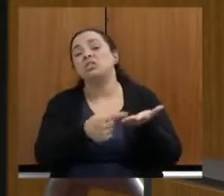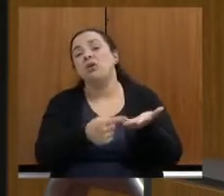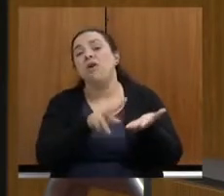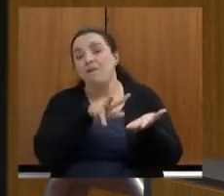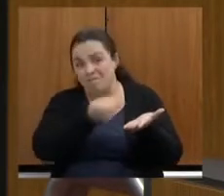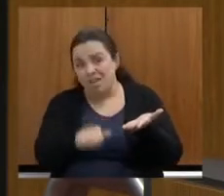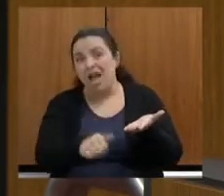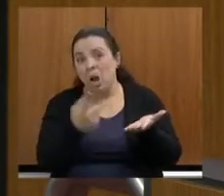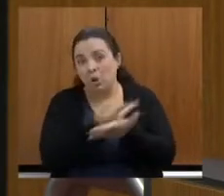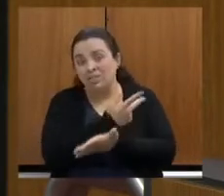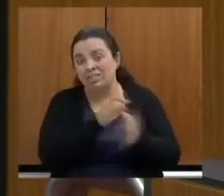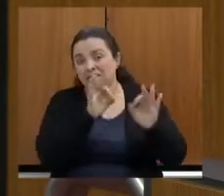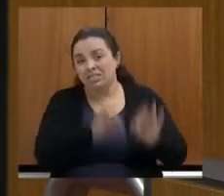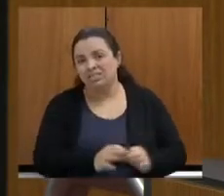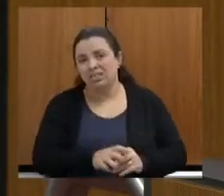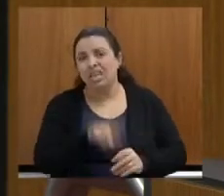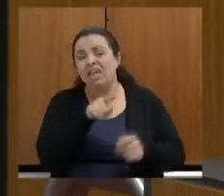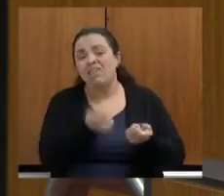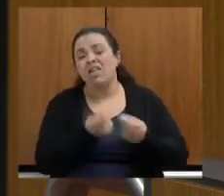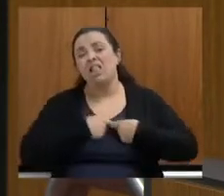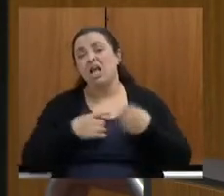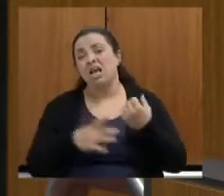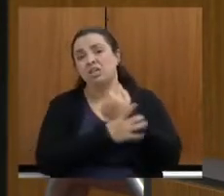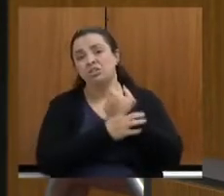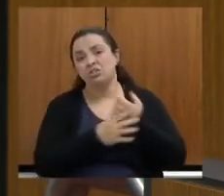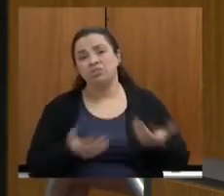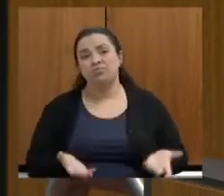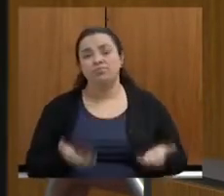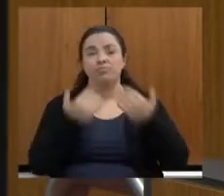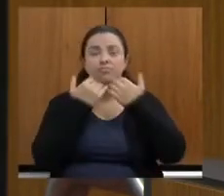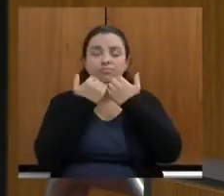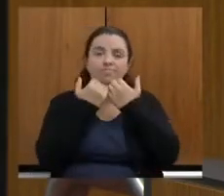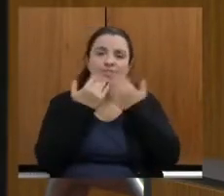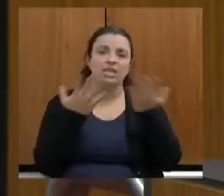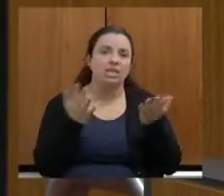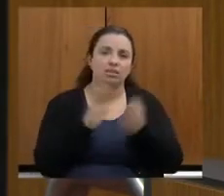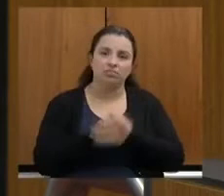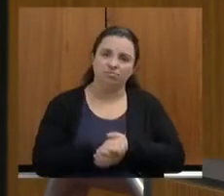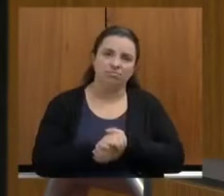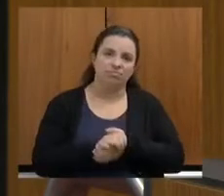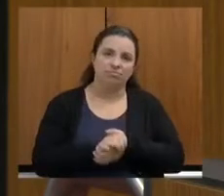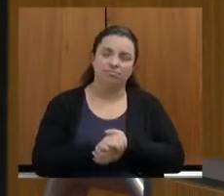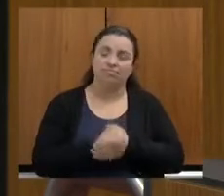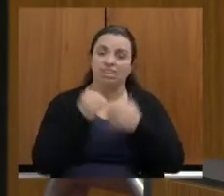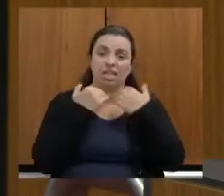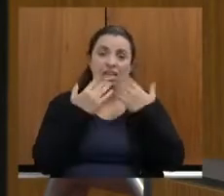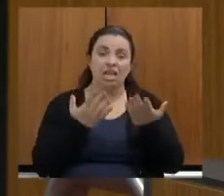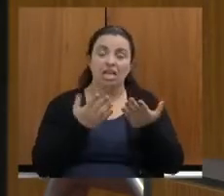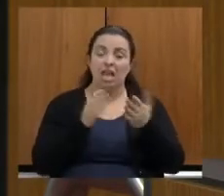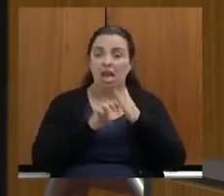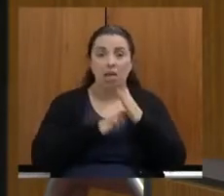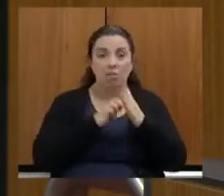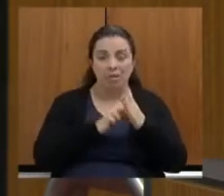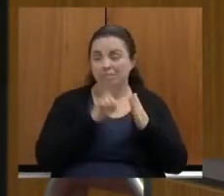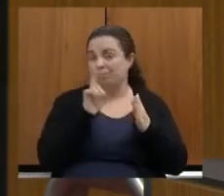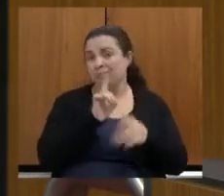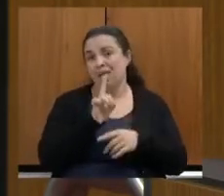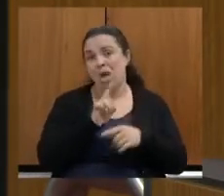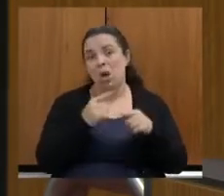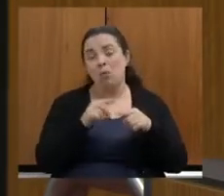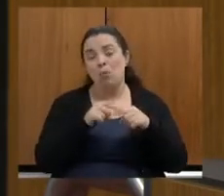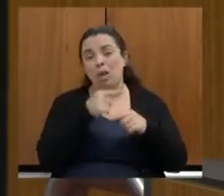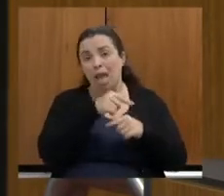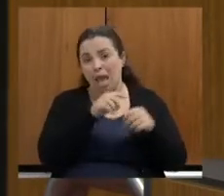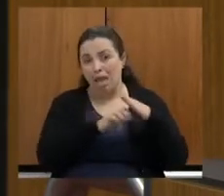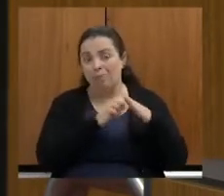gente acho que ninguém Acho que nem as empresas né porque o que elas querem é colocar um valor